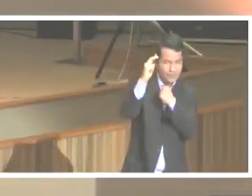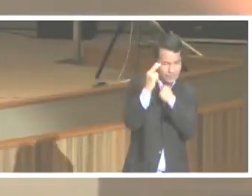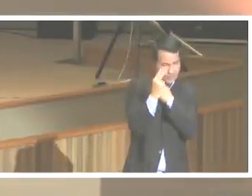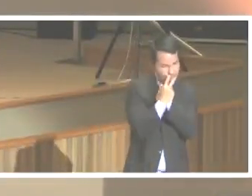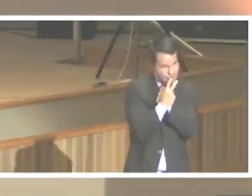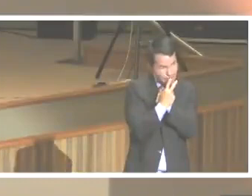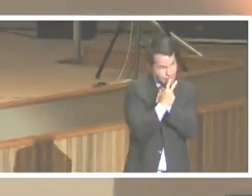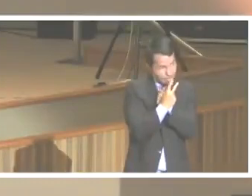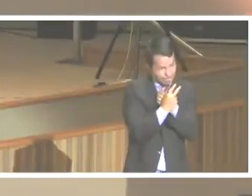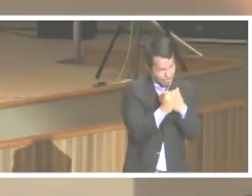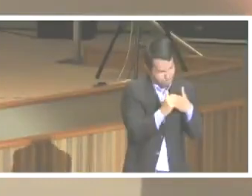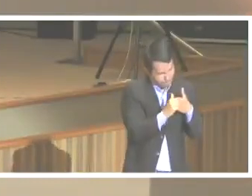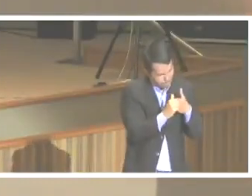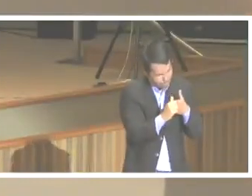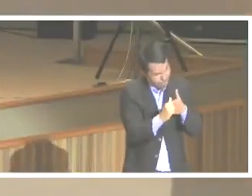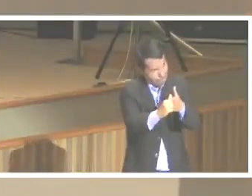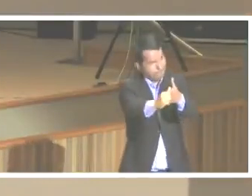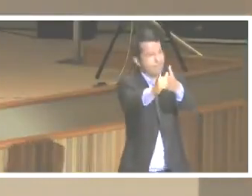casa grávida